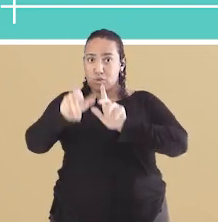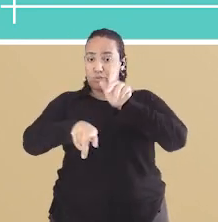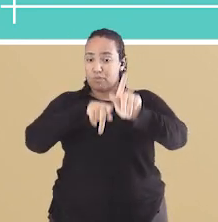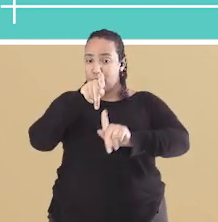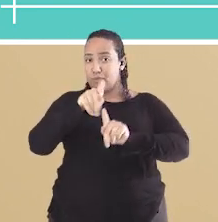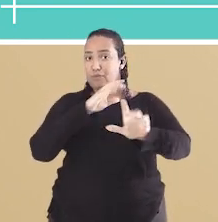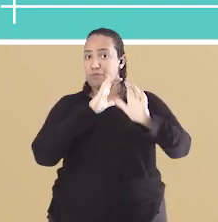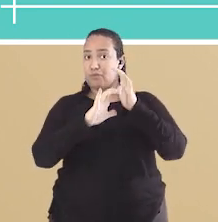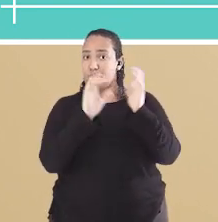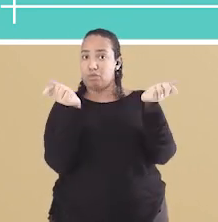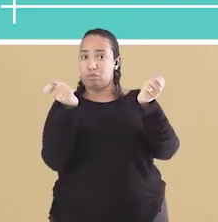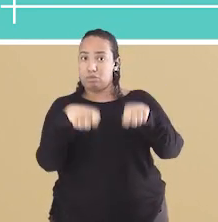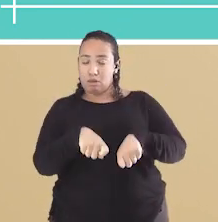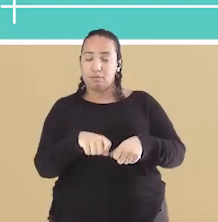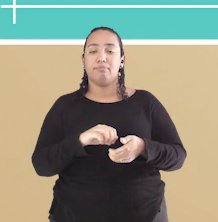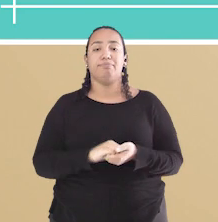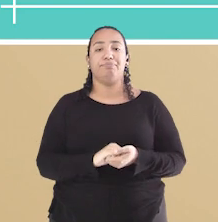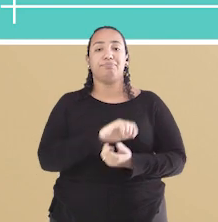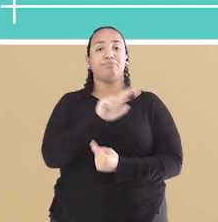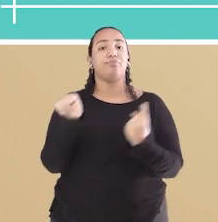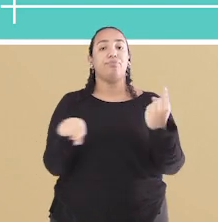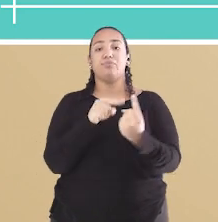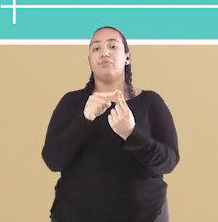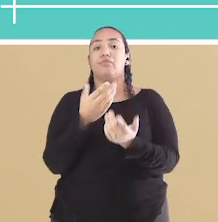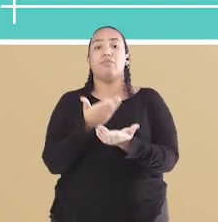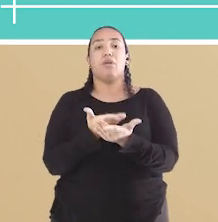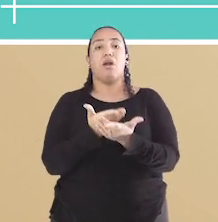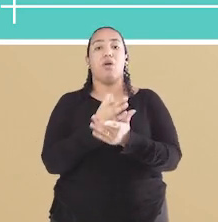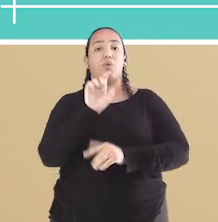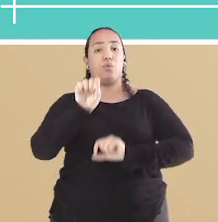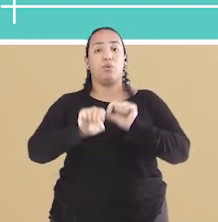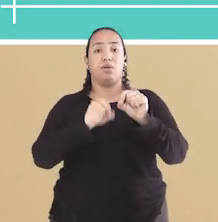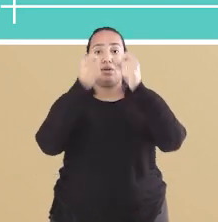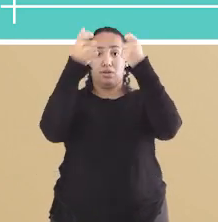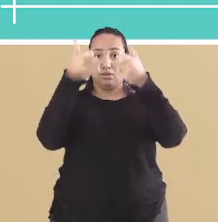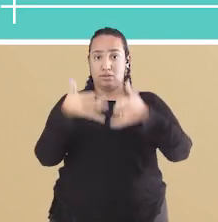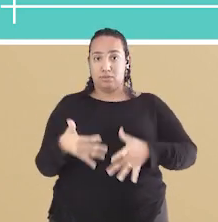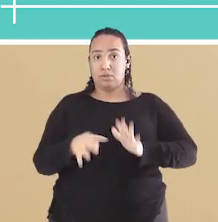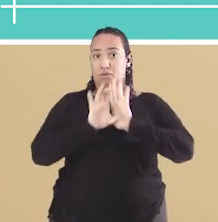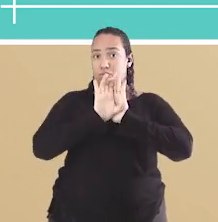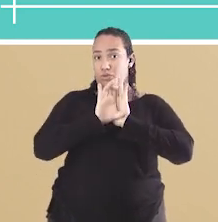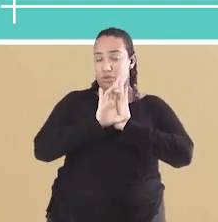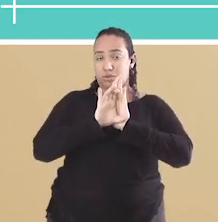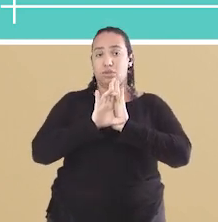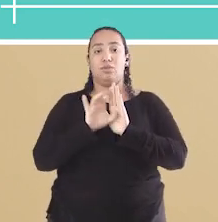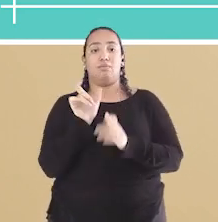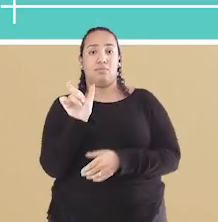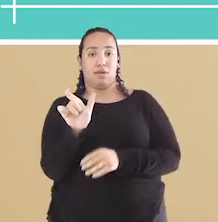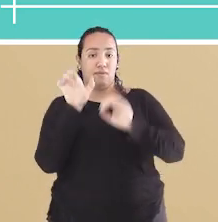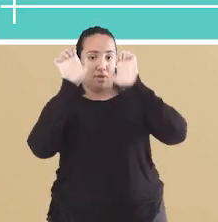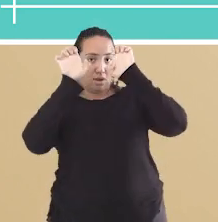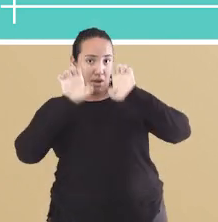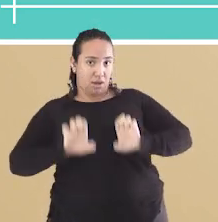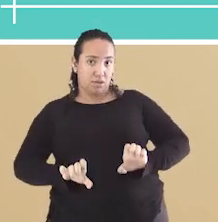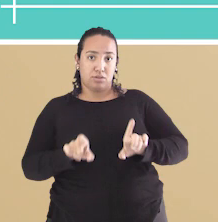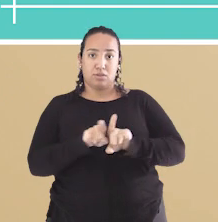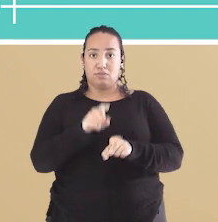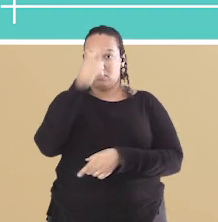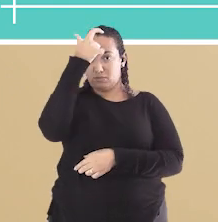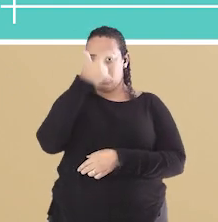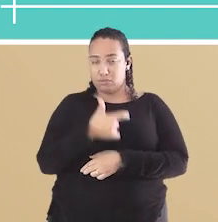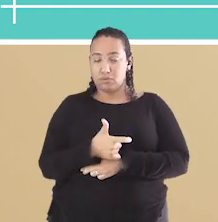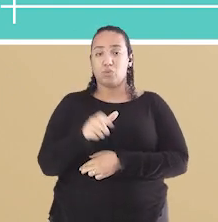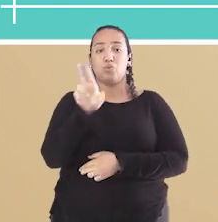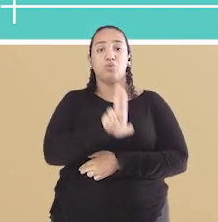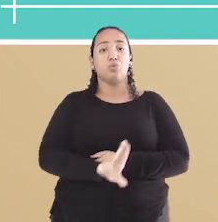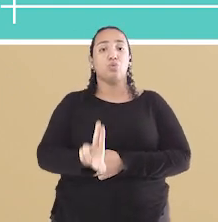dos povos. Os objetivos específicos são explicar os conceitos de ética e cidadania por meio de exemplo do gênero